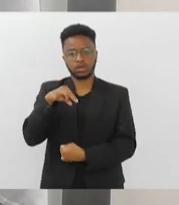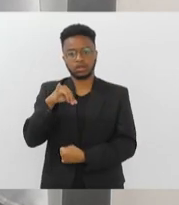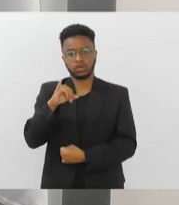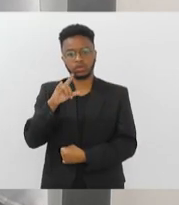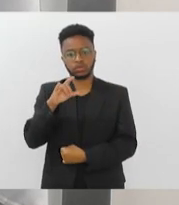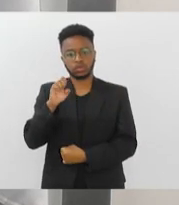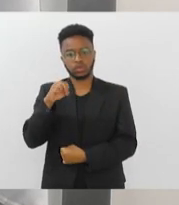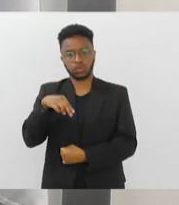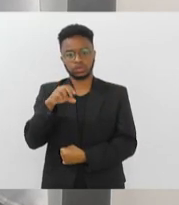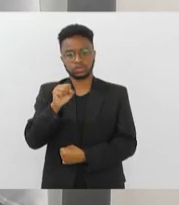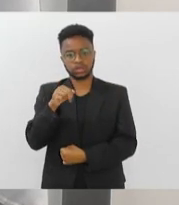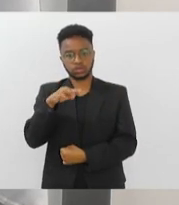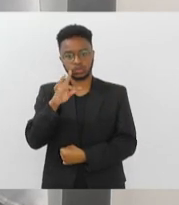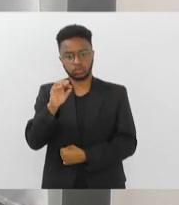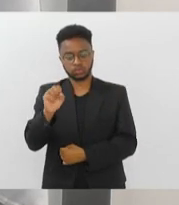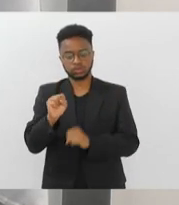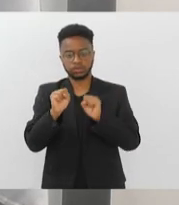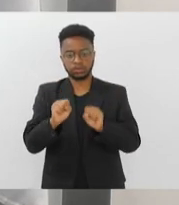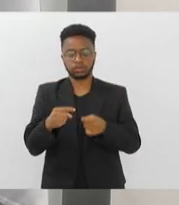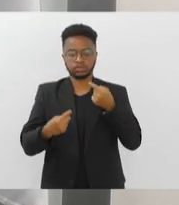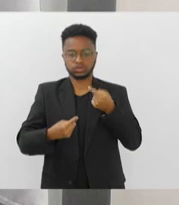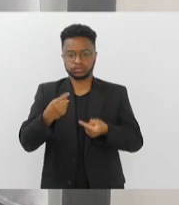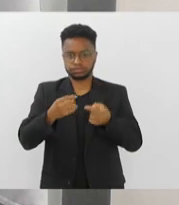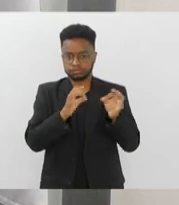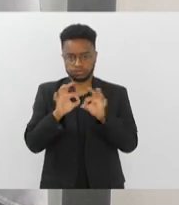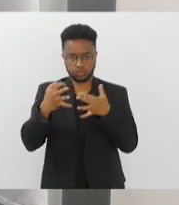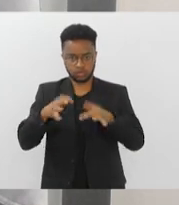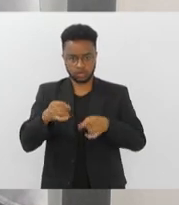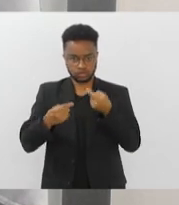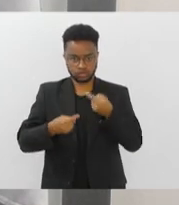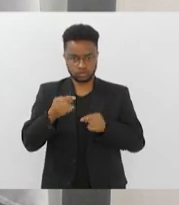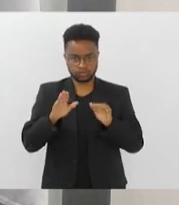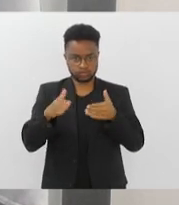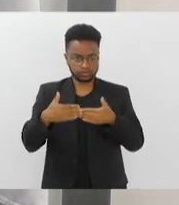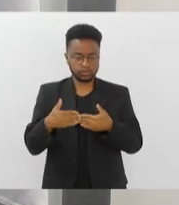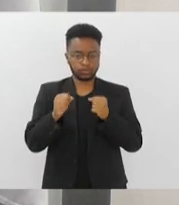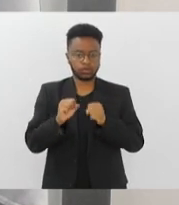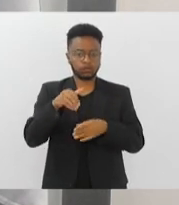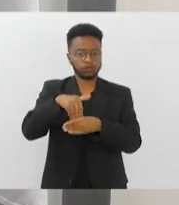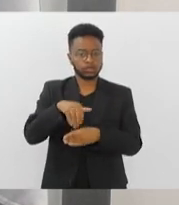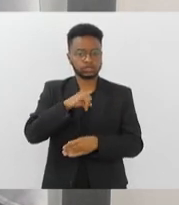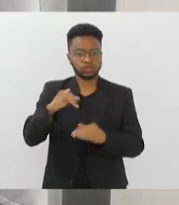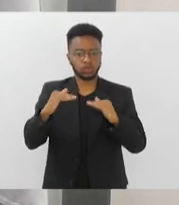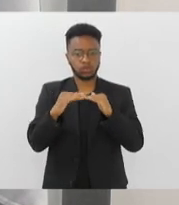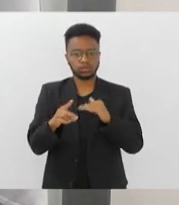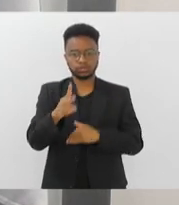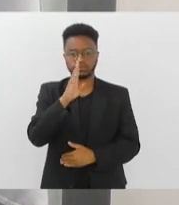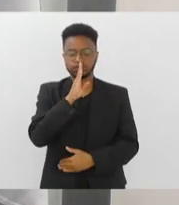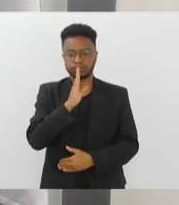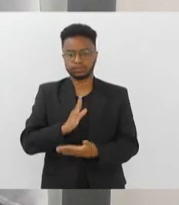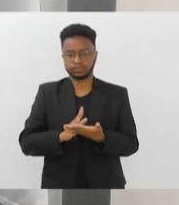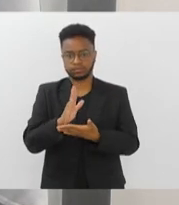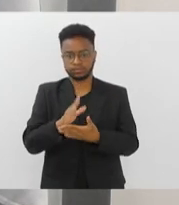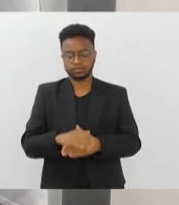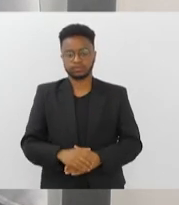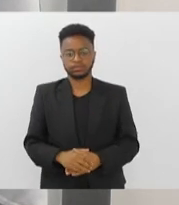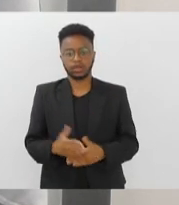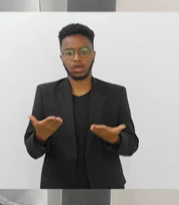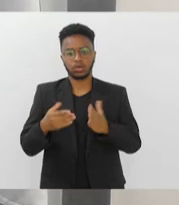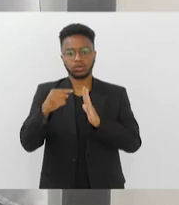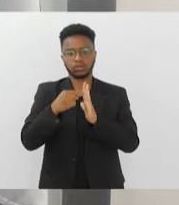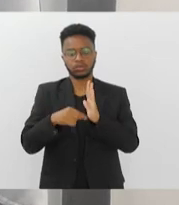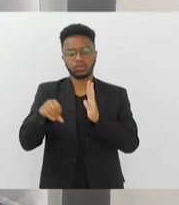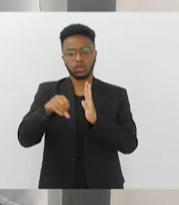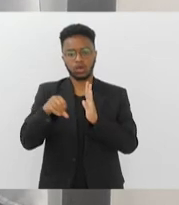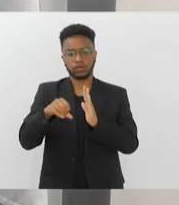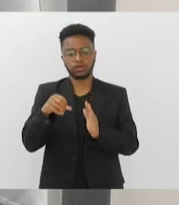com emenda em discussão. Não havendo quem queira discutir, encerrada a discussão. Em votação, senhores que aprovam, permaneçam como estão. Aprovado 9 da pauta, projeto